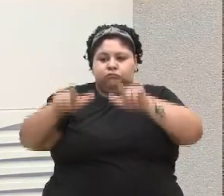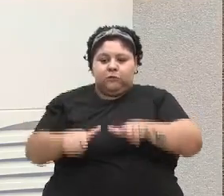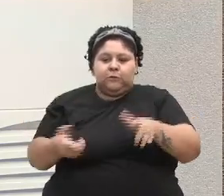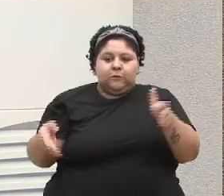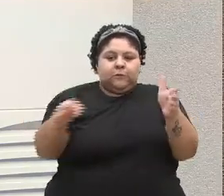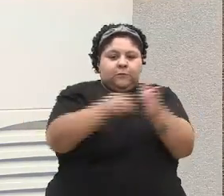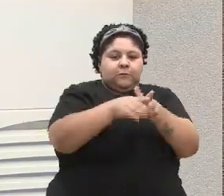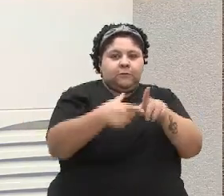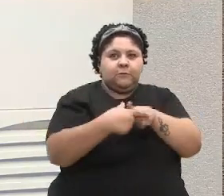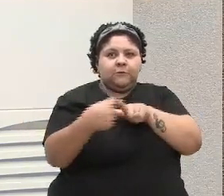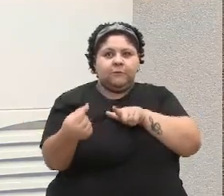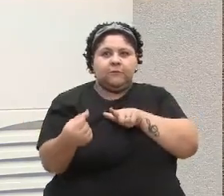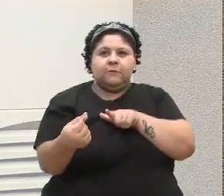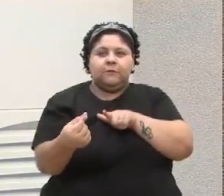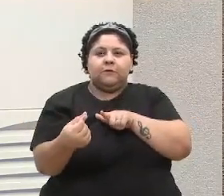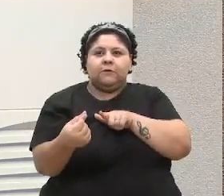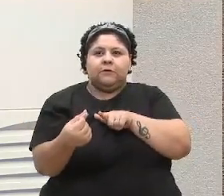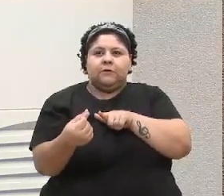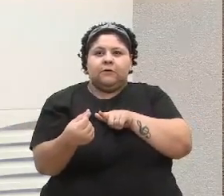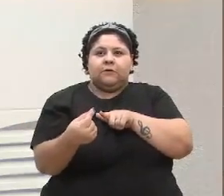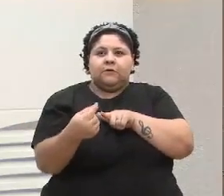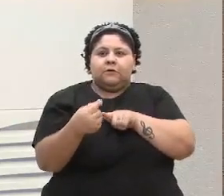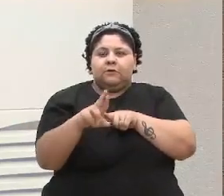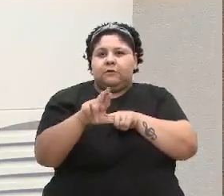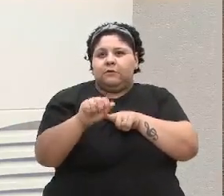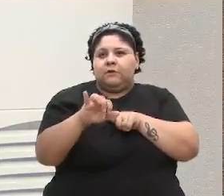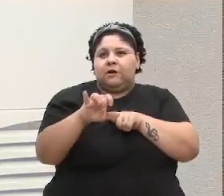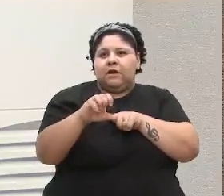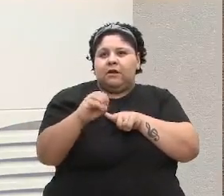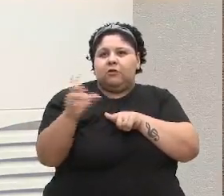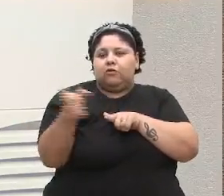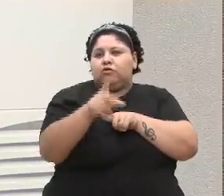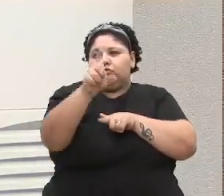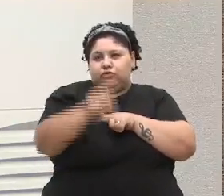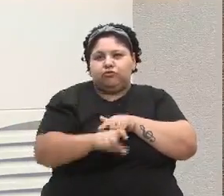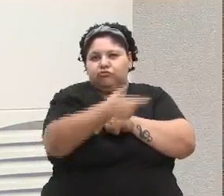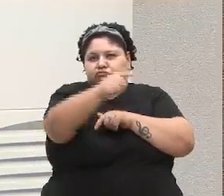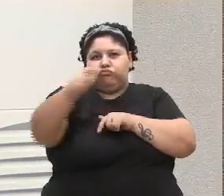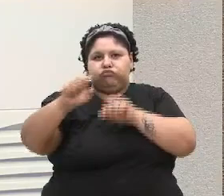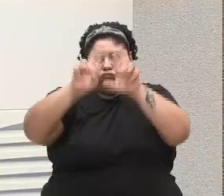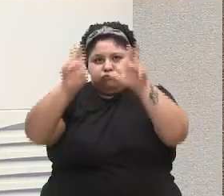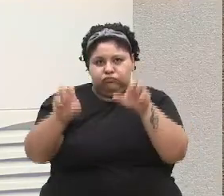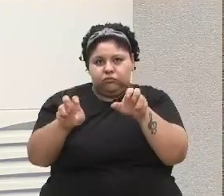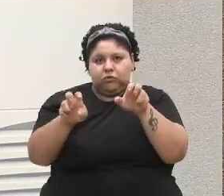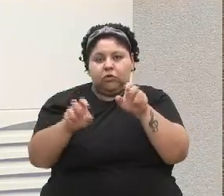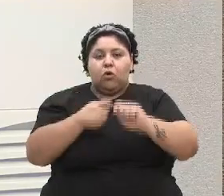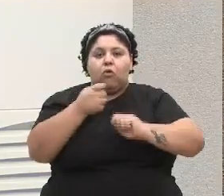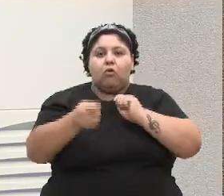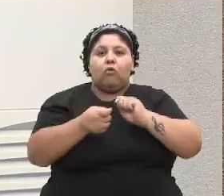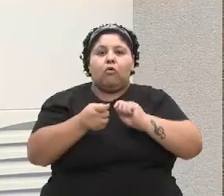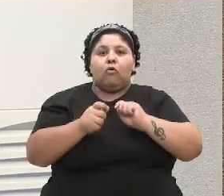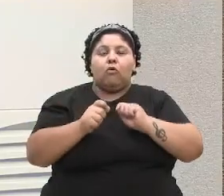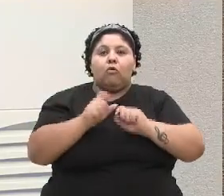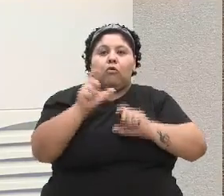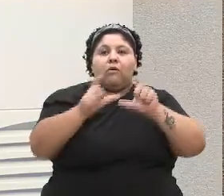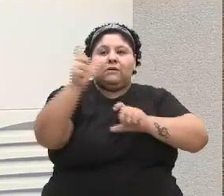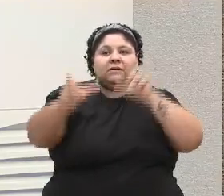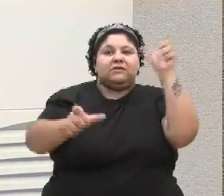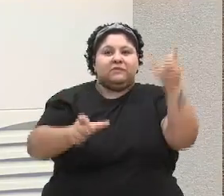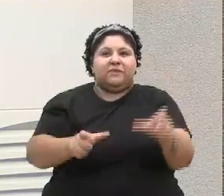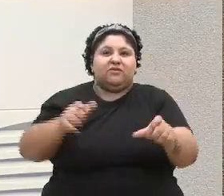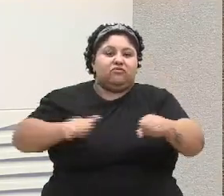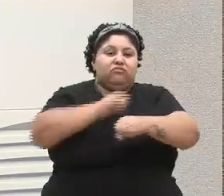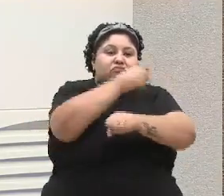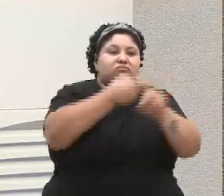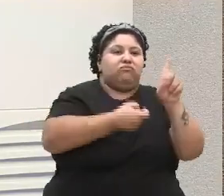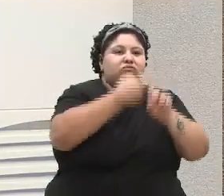aeroporto, como esteiras, equipamentos, raio-x e detectores de metal? 11. Qual o fluxo mensal de passageiros do aeroporto? Favor